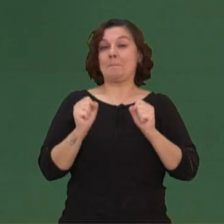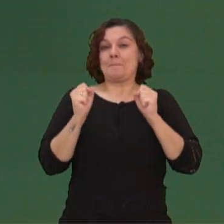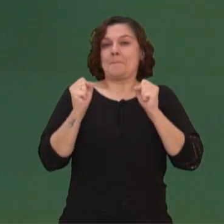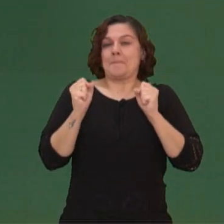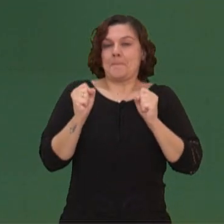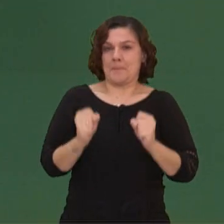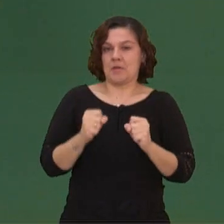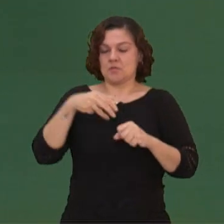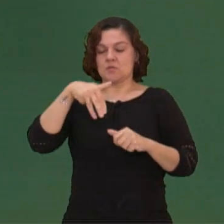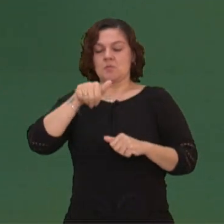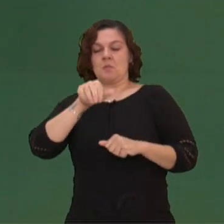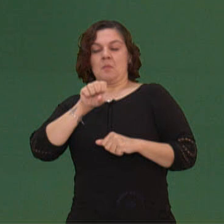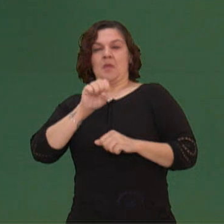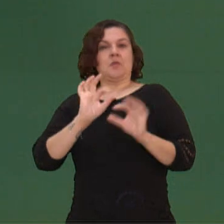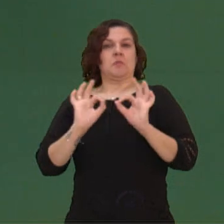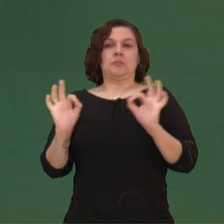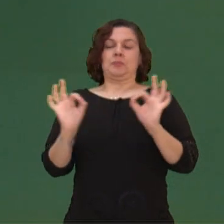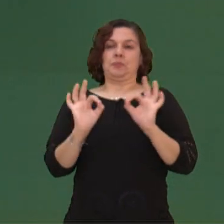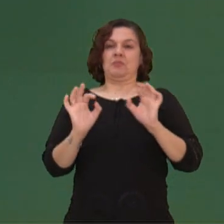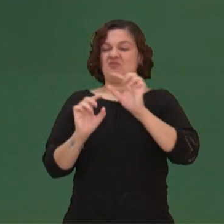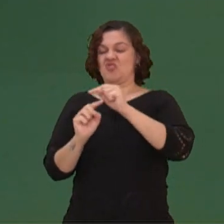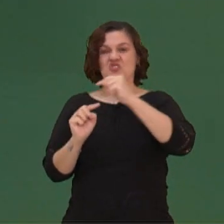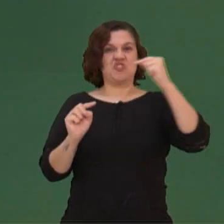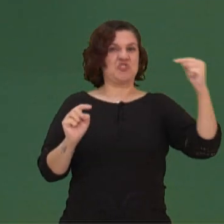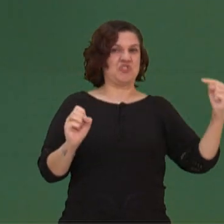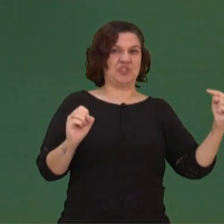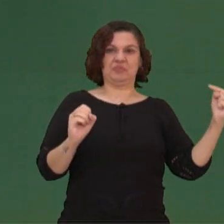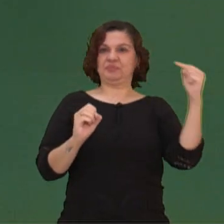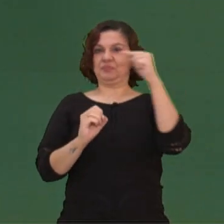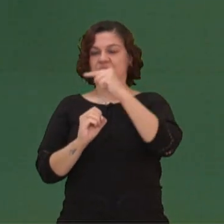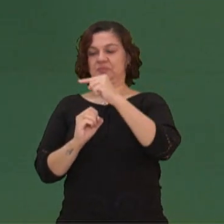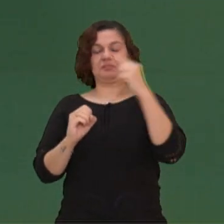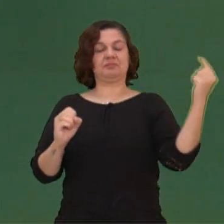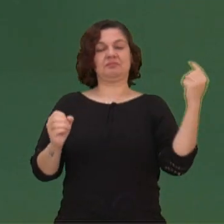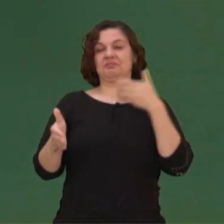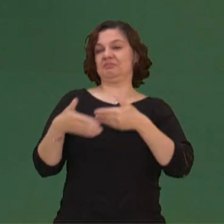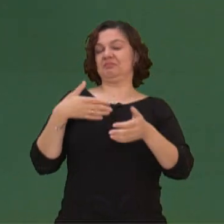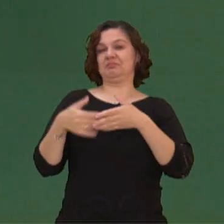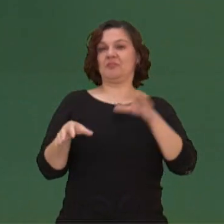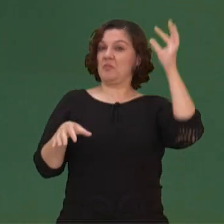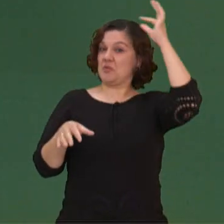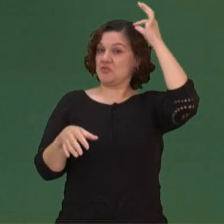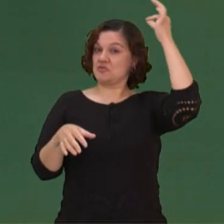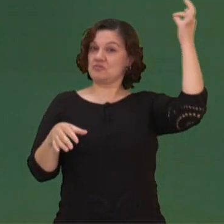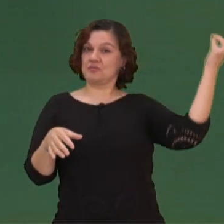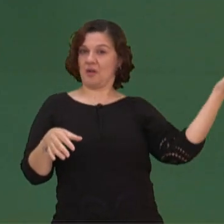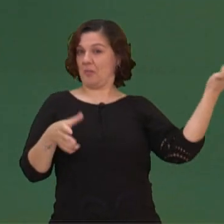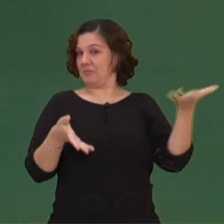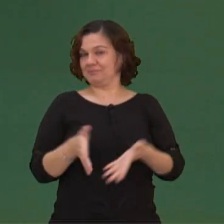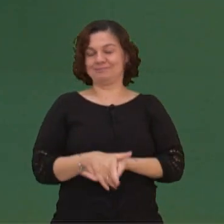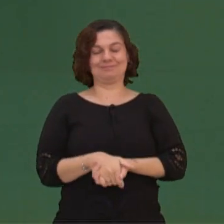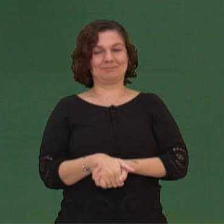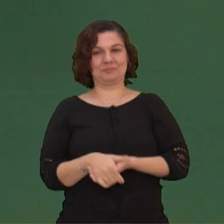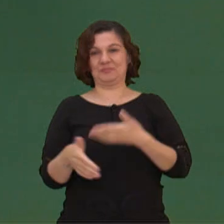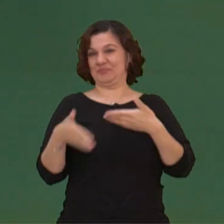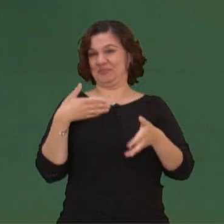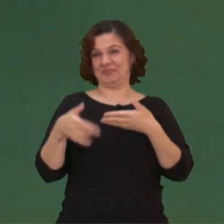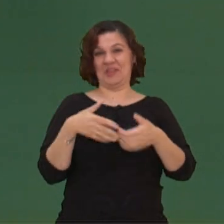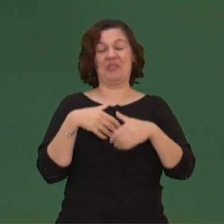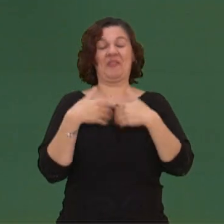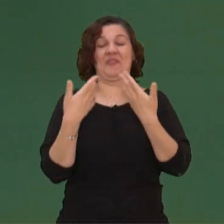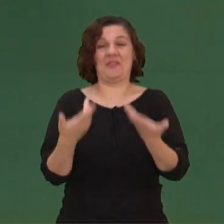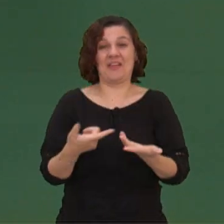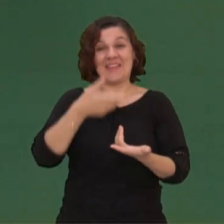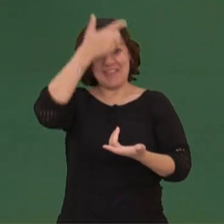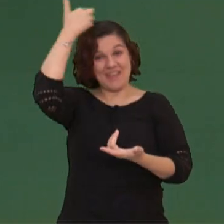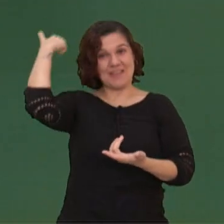é insignificante. Tirar um elétron de um átomo é equivalente a tirar um cabelo do professor Jefferson. É insignificante. Isso